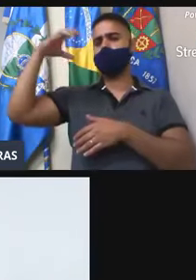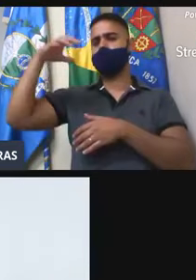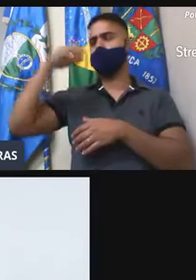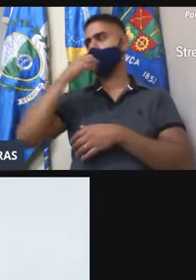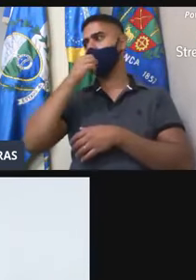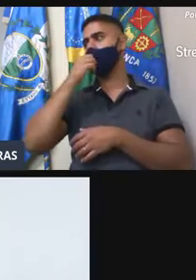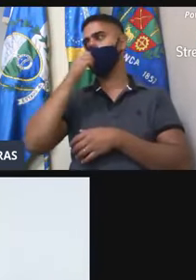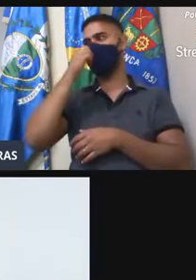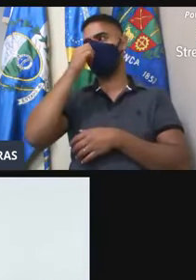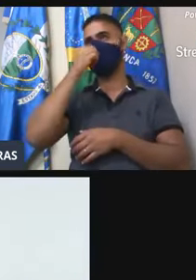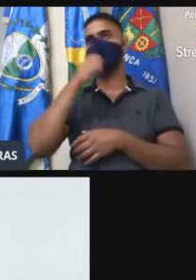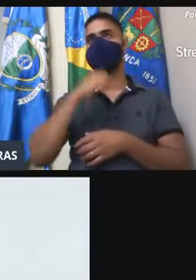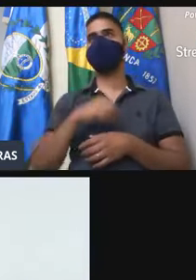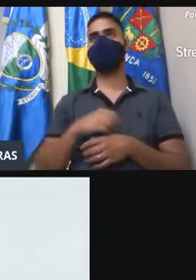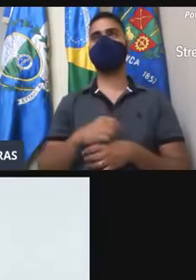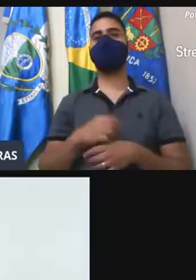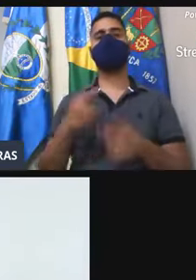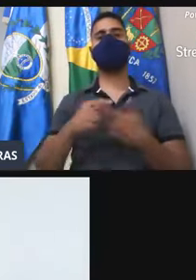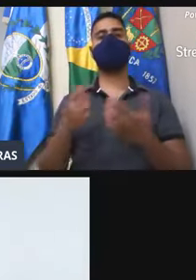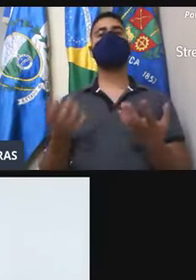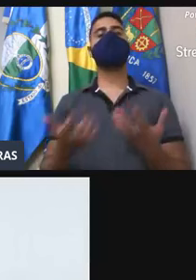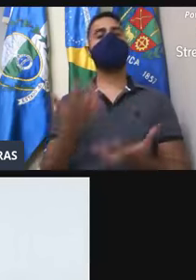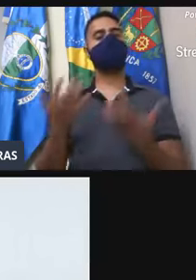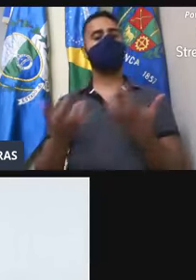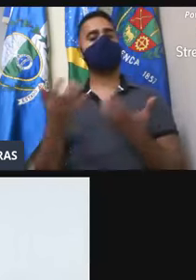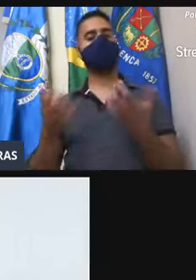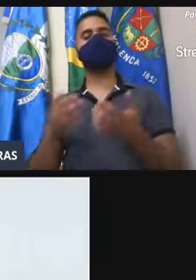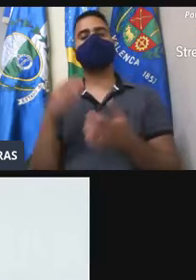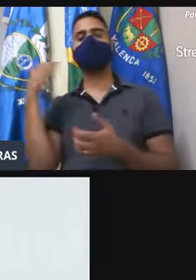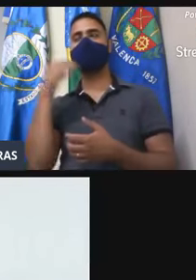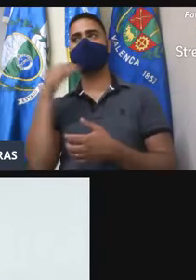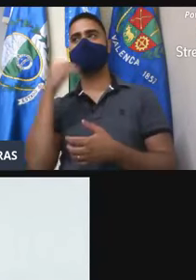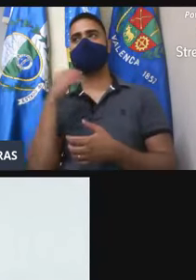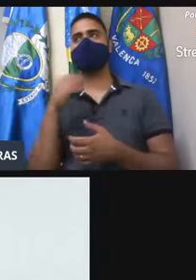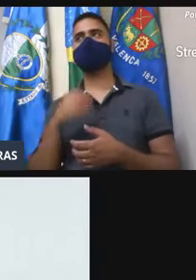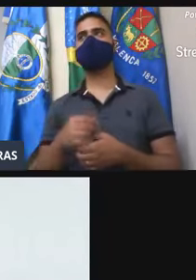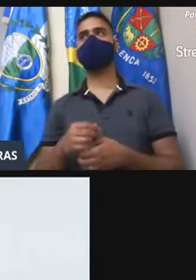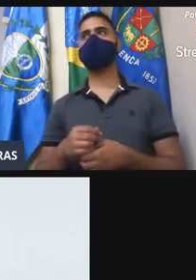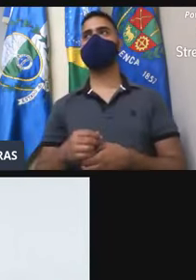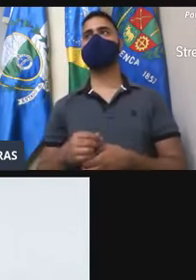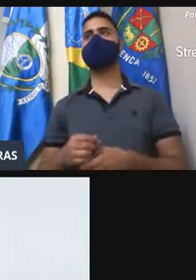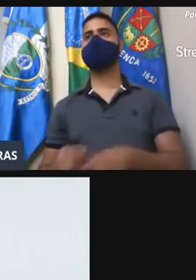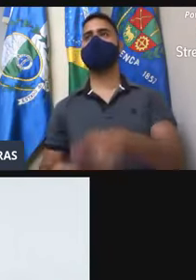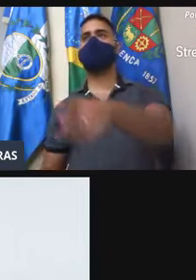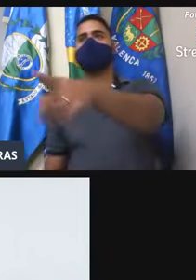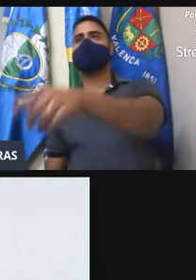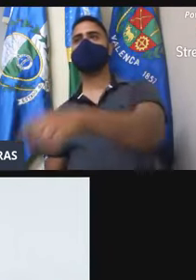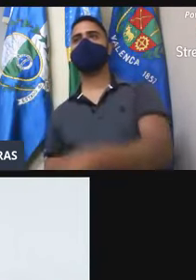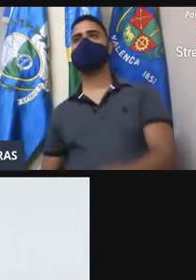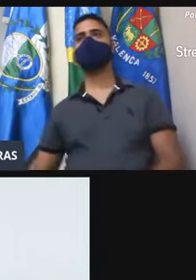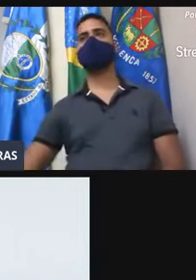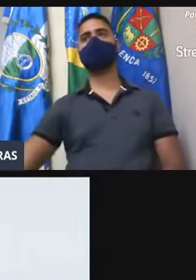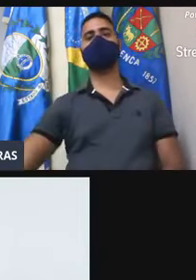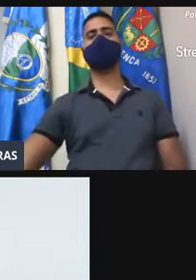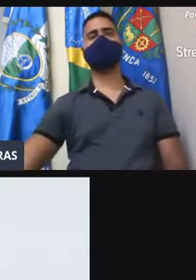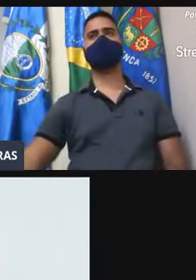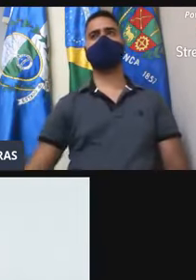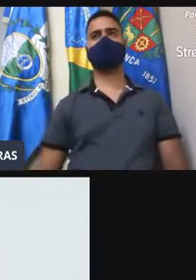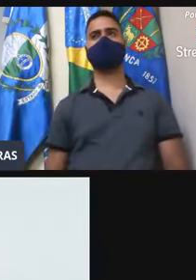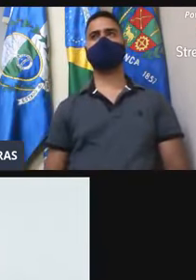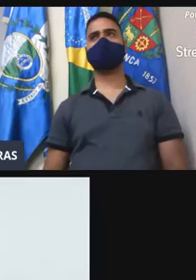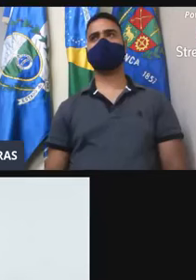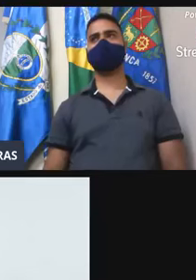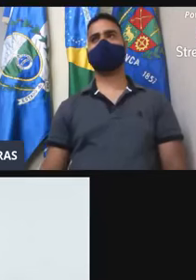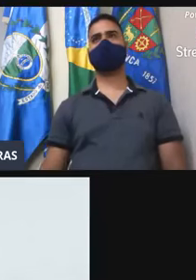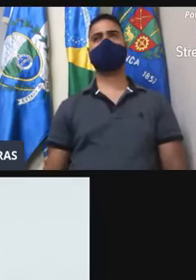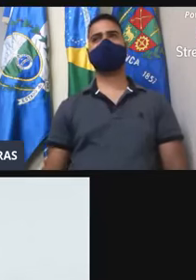acontece? Os matos crescem muito rápido. Então, o que que acontece? A prefeitura vai e limpa agora. Aí, daqui a pouco, o mato